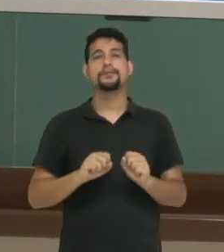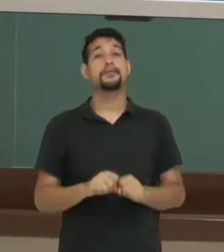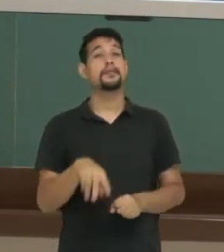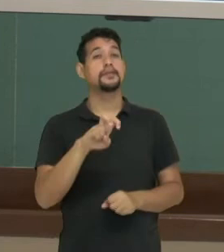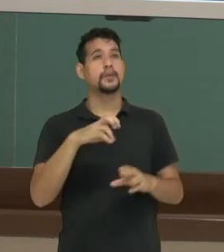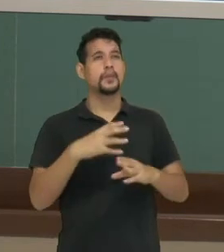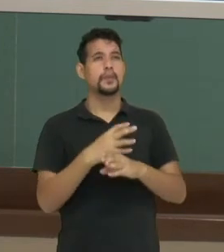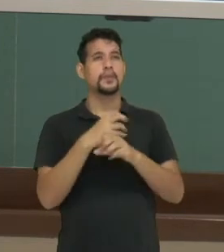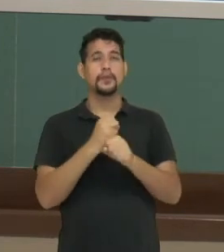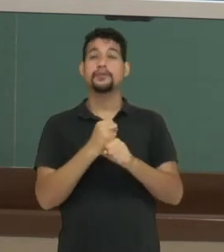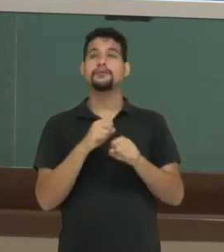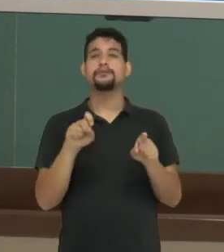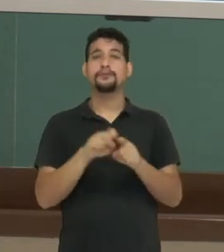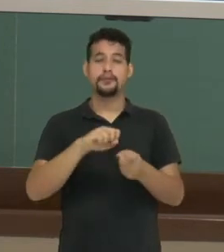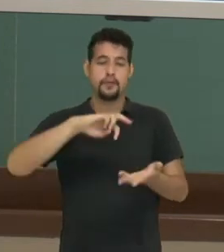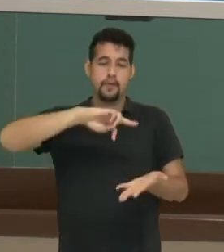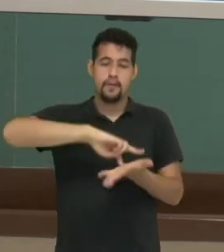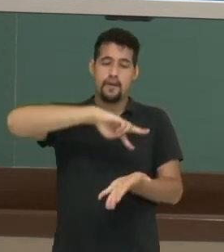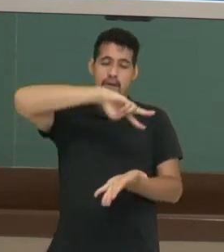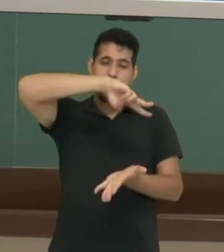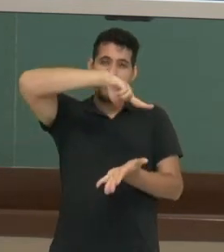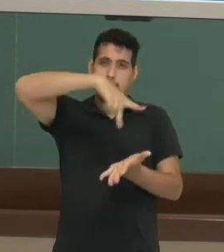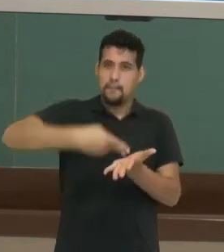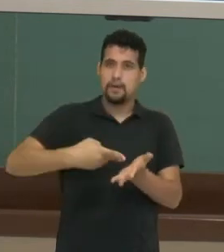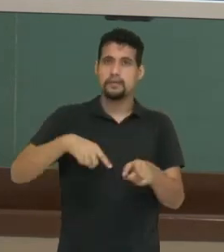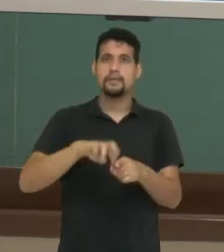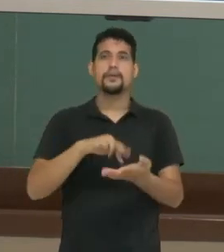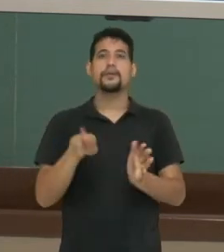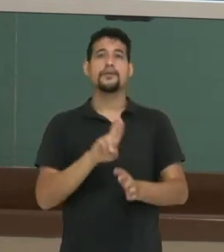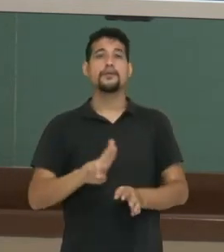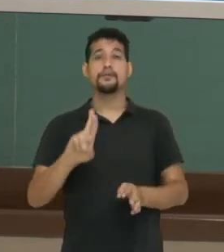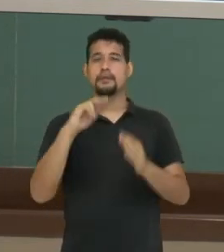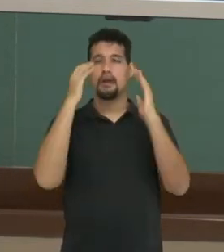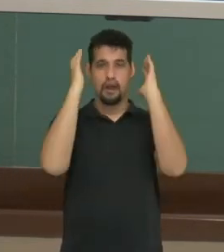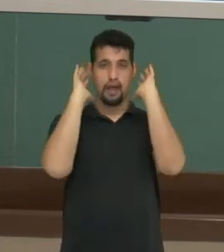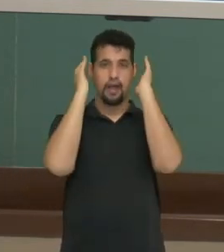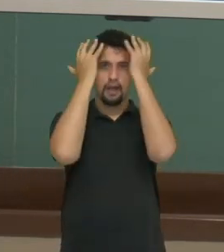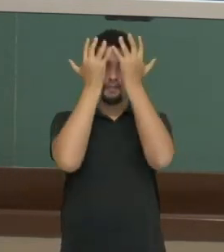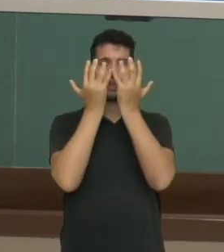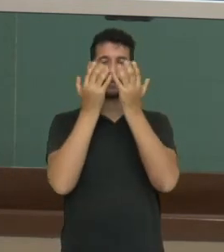pontos para o chute giratório válido à cabeça.